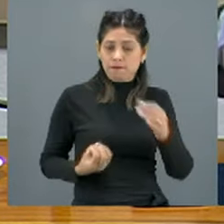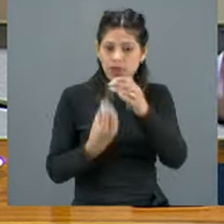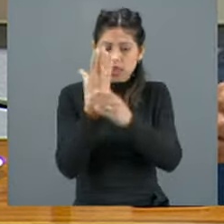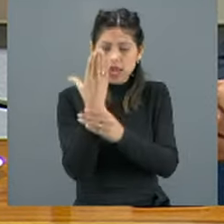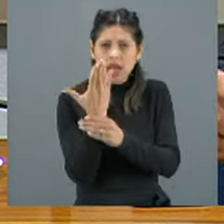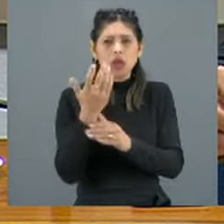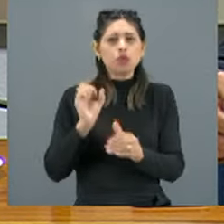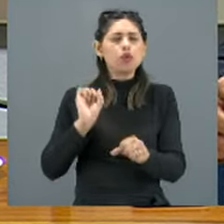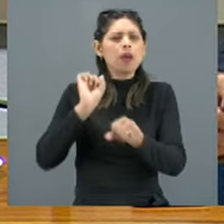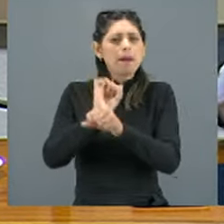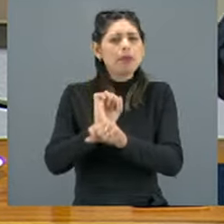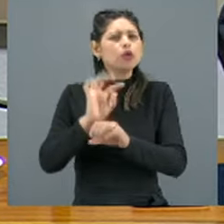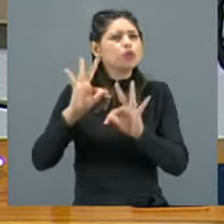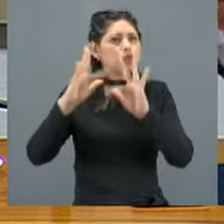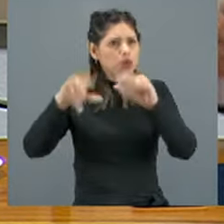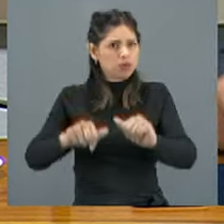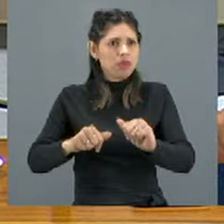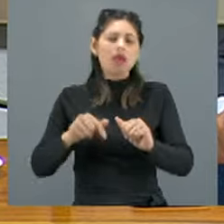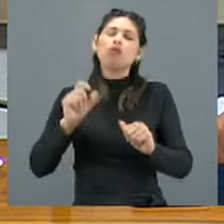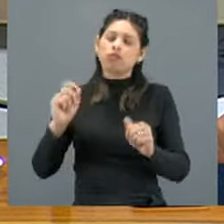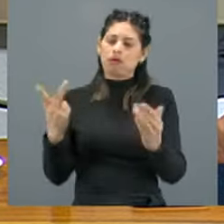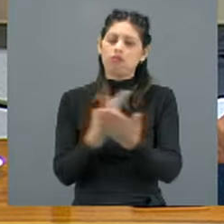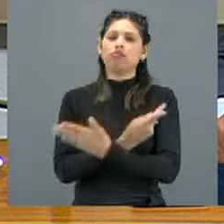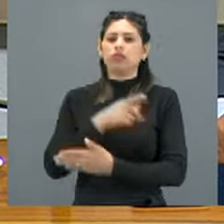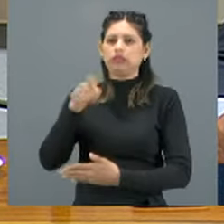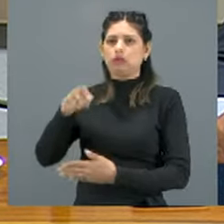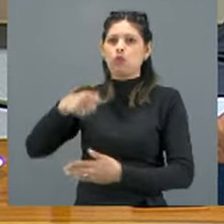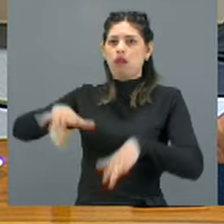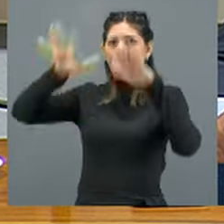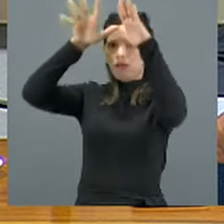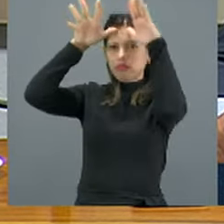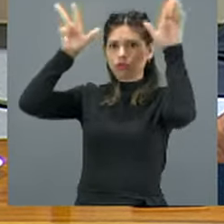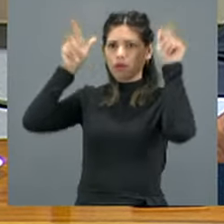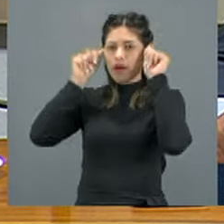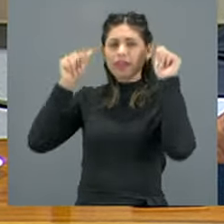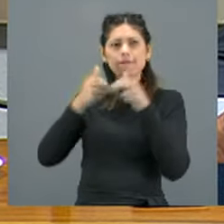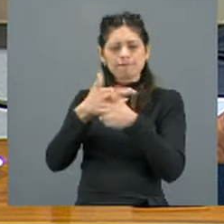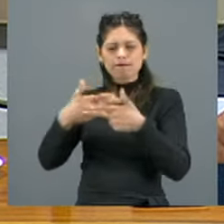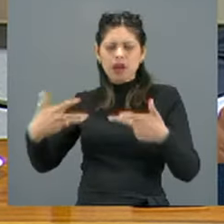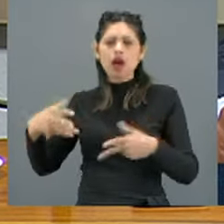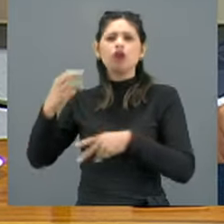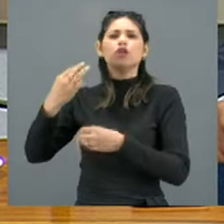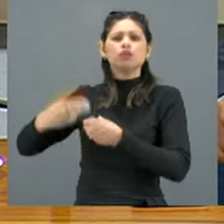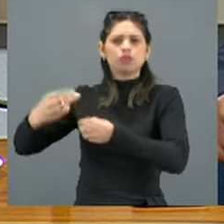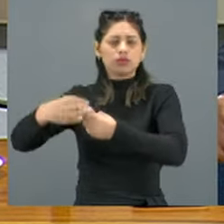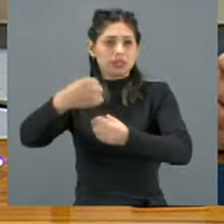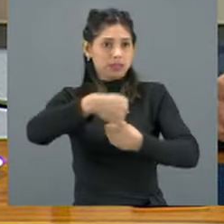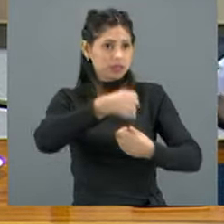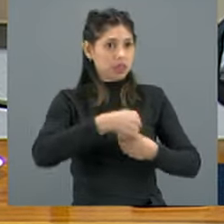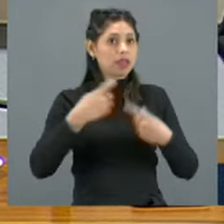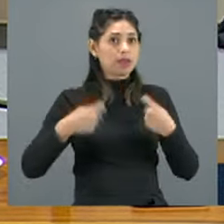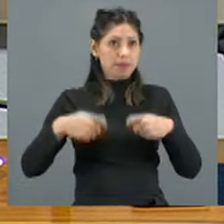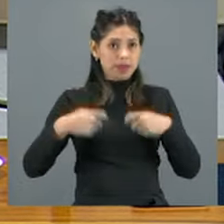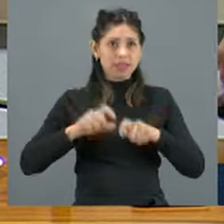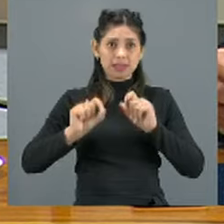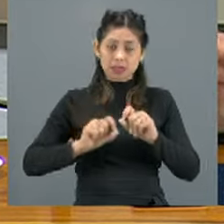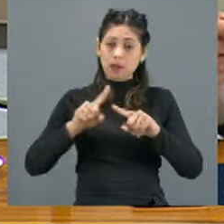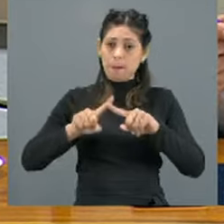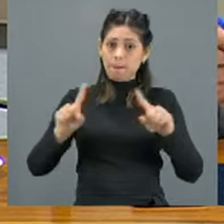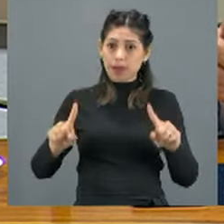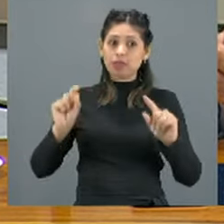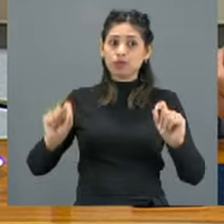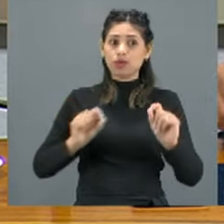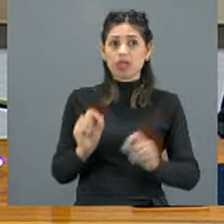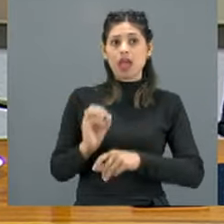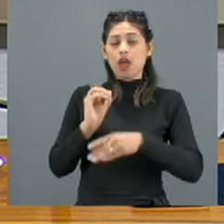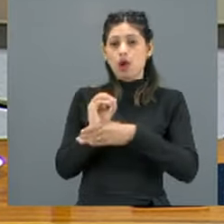caso lá no Acre, de vários municípios que precisam ser ligados, que são isolados, e as ONGs entram no Ministério Público